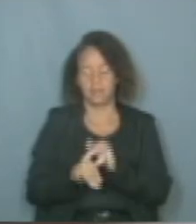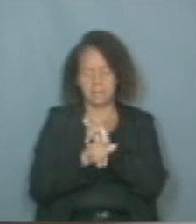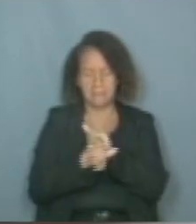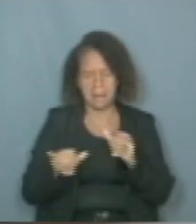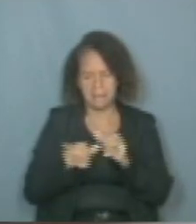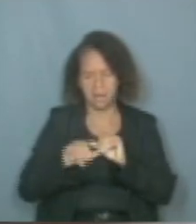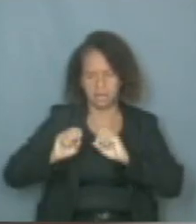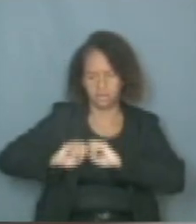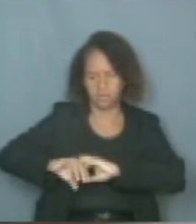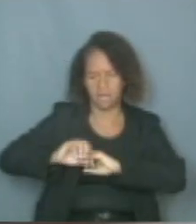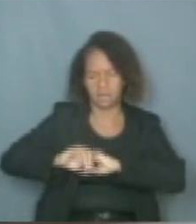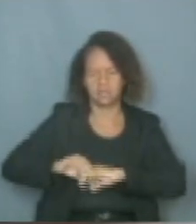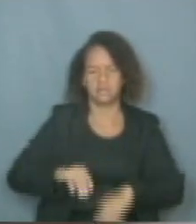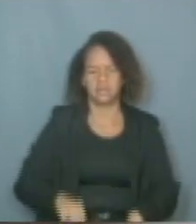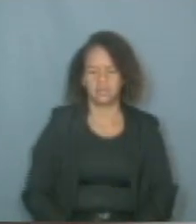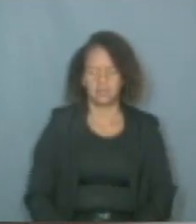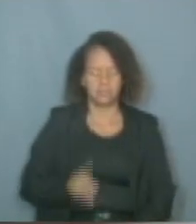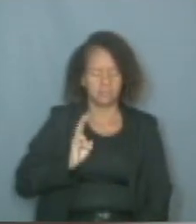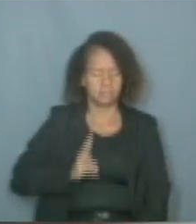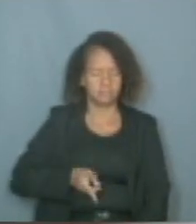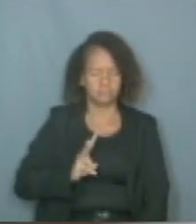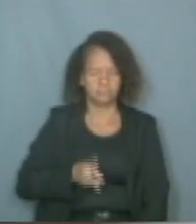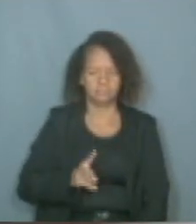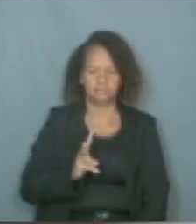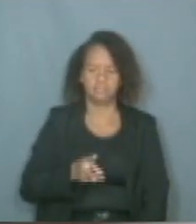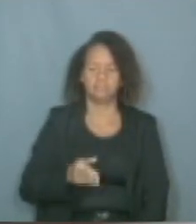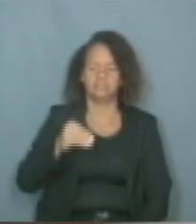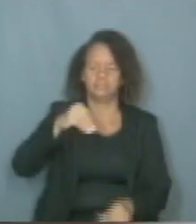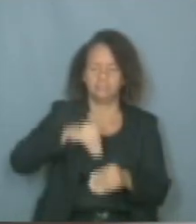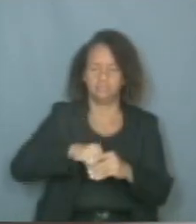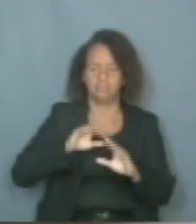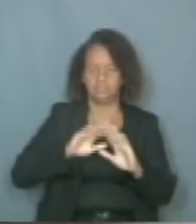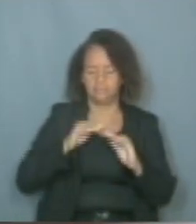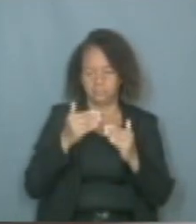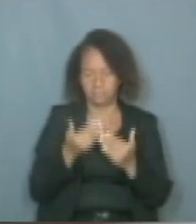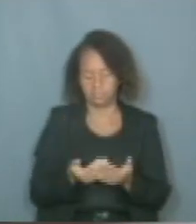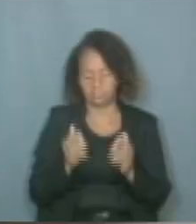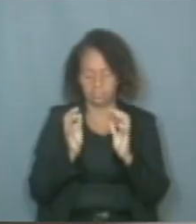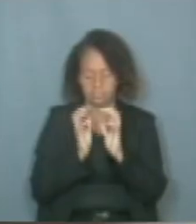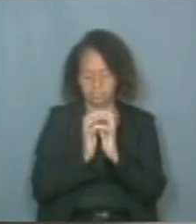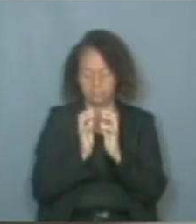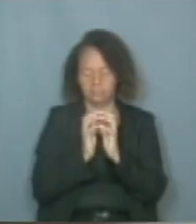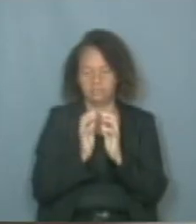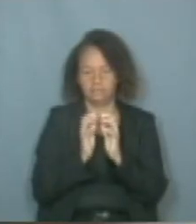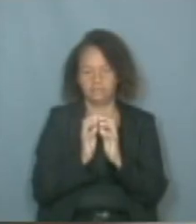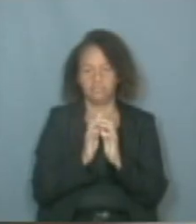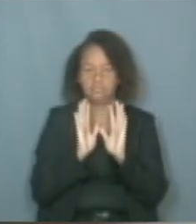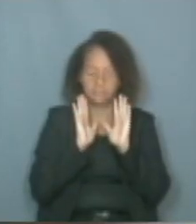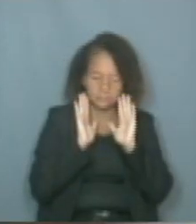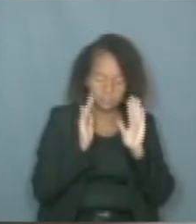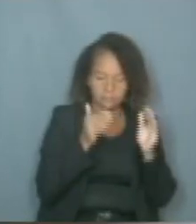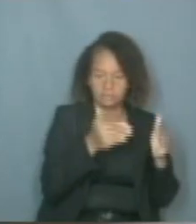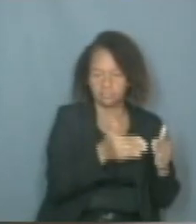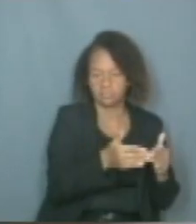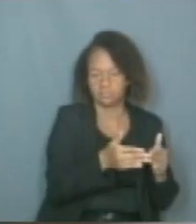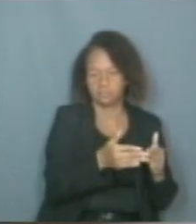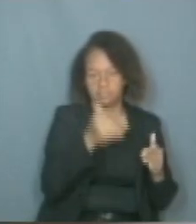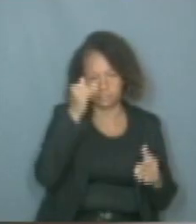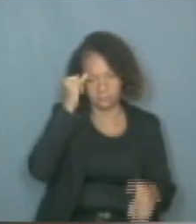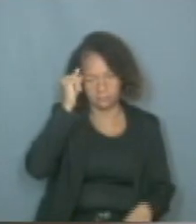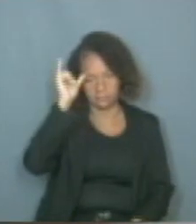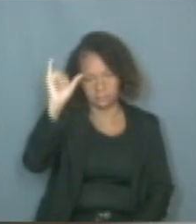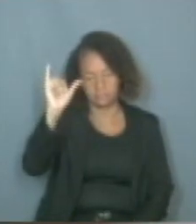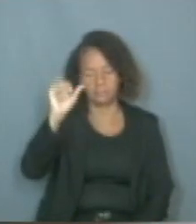campanha educativa permanente nas escolas da rede municipal voltada à prevenção